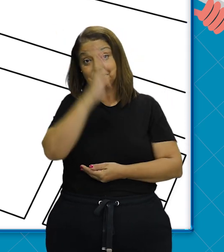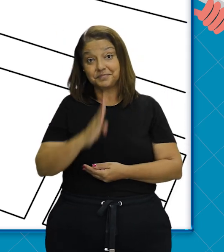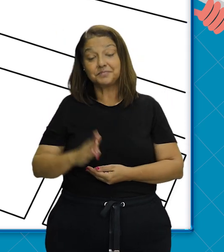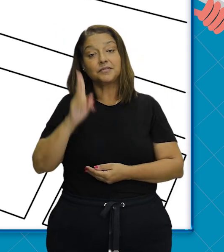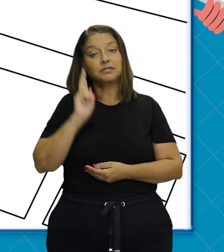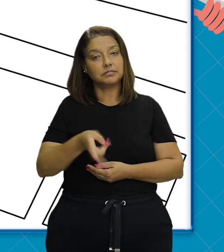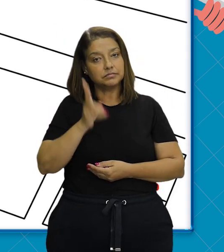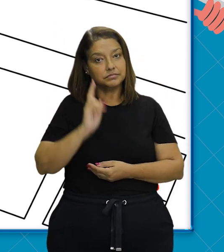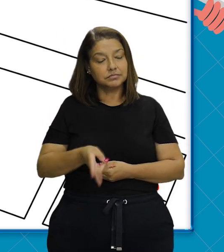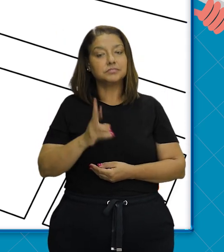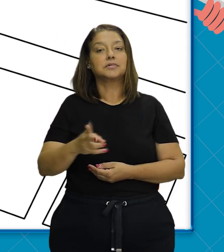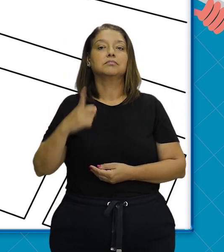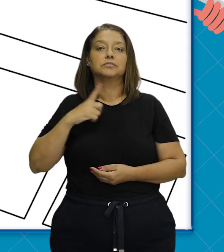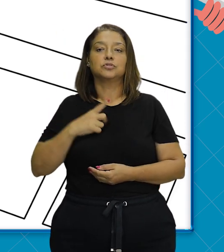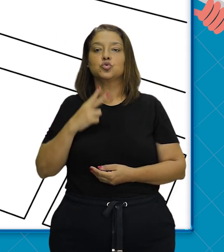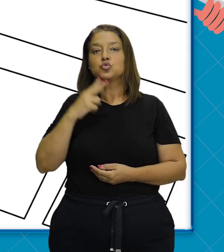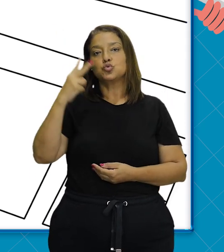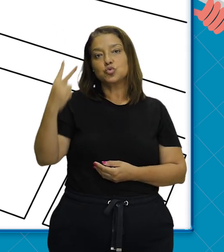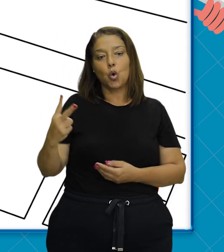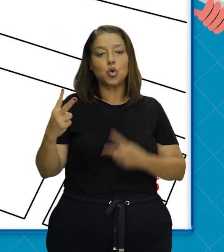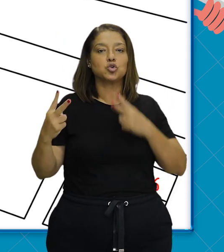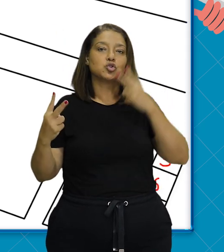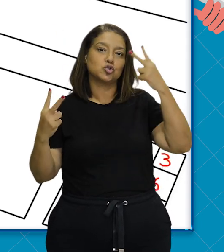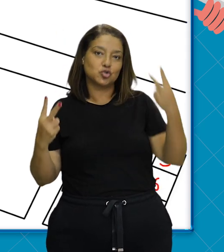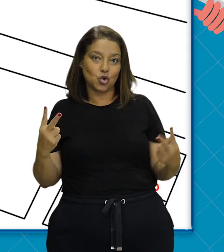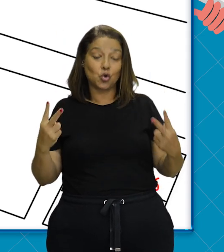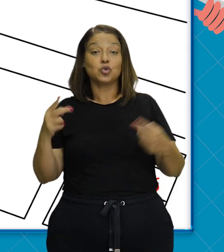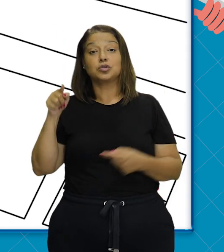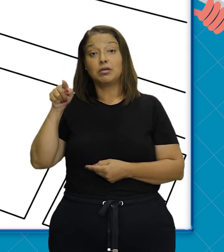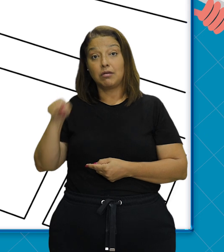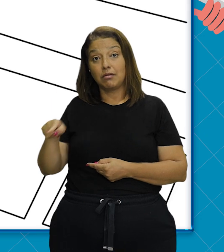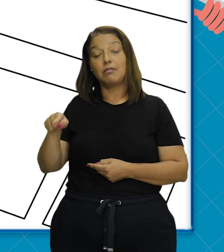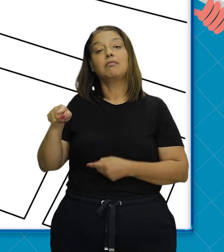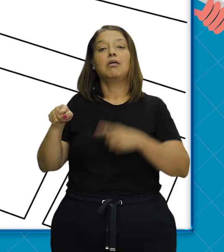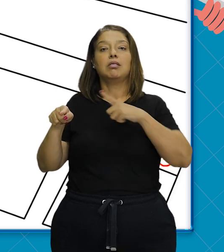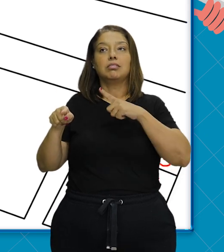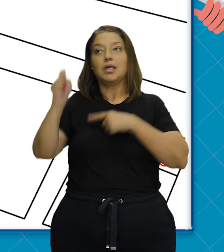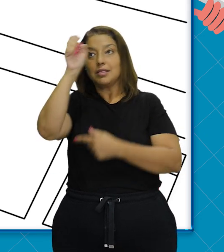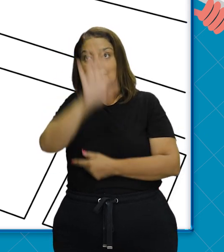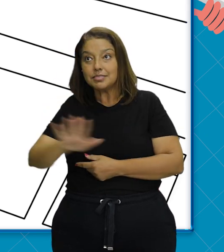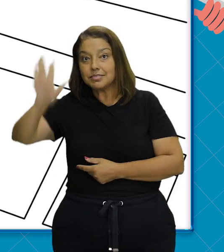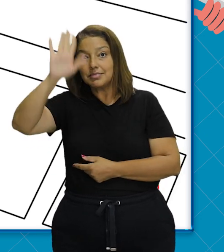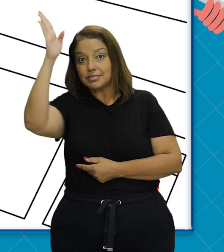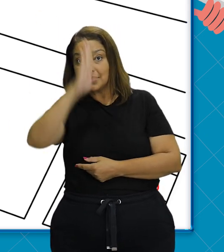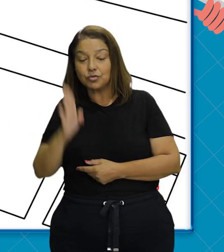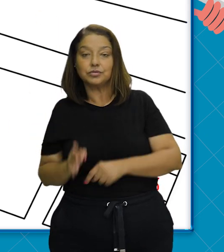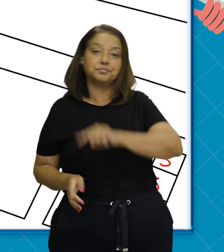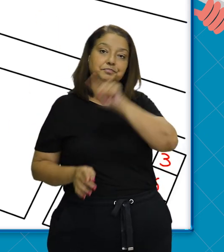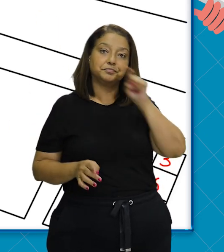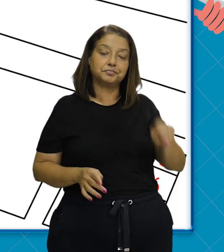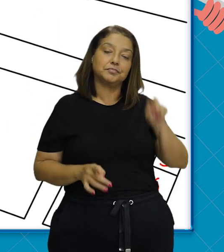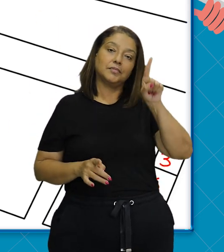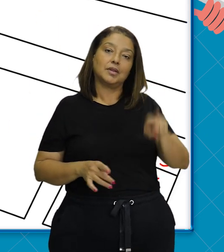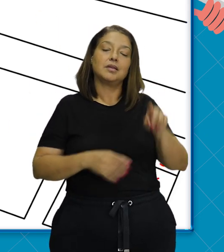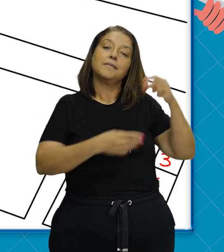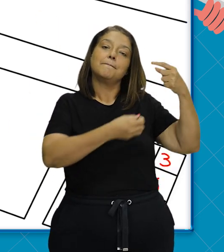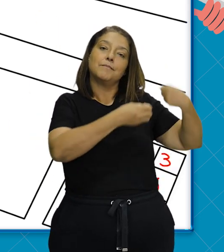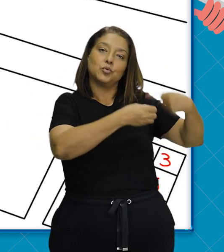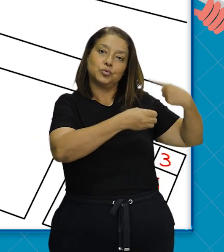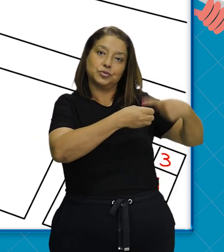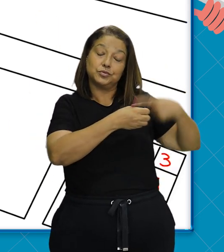No Brasil, elas ocorrem em anos pares, de 2 em 2 anos, sendo que uma ocorre em âmbito nacional e a outra em